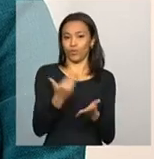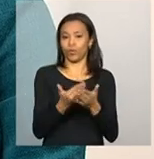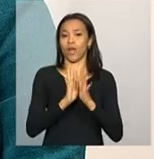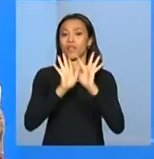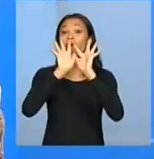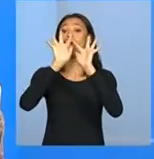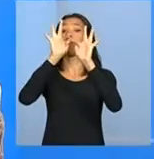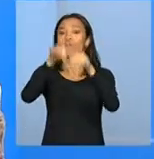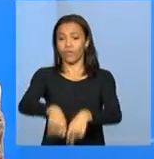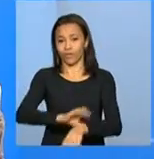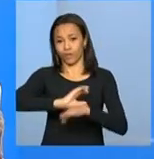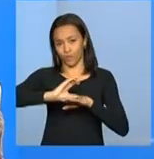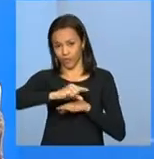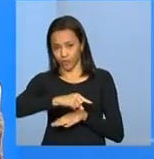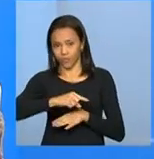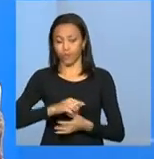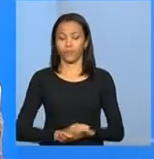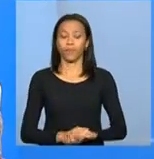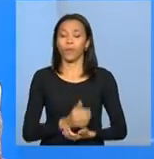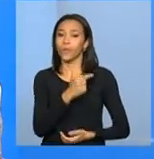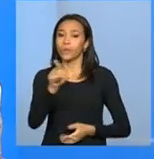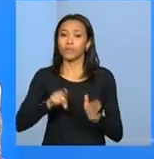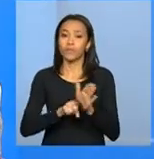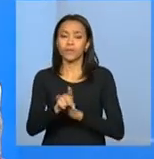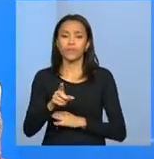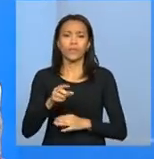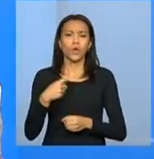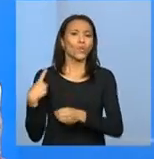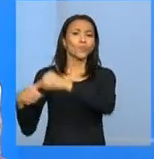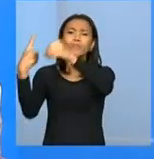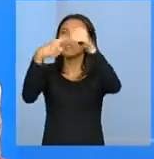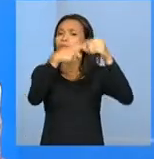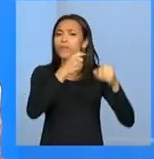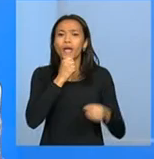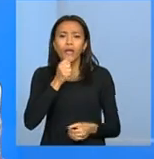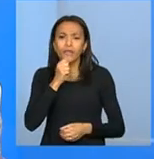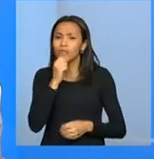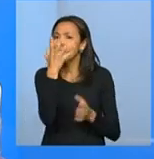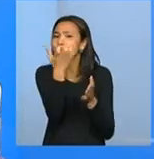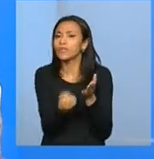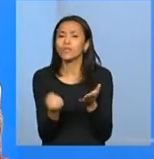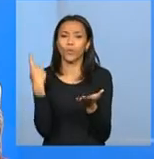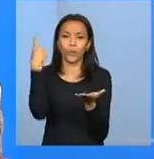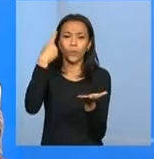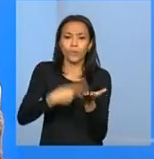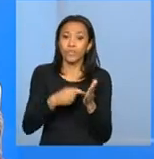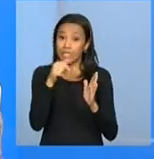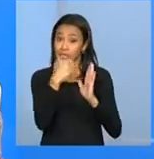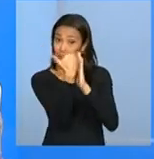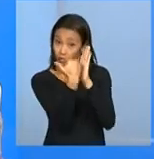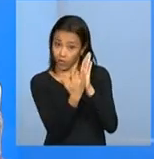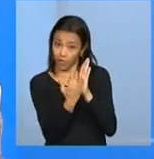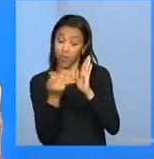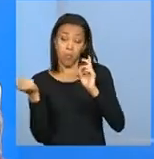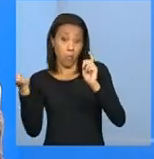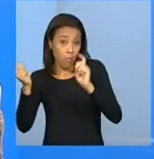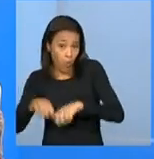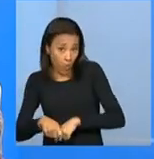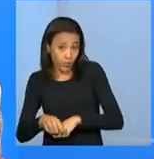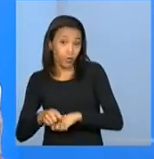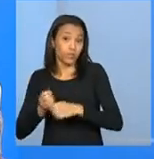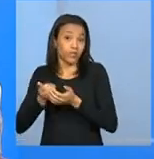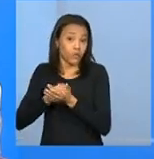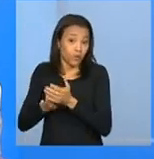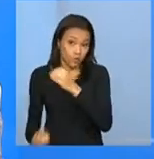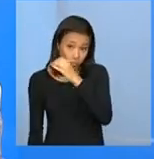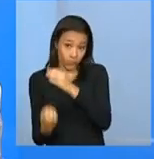Certo. O município que não aderiu ao Acessuas Trabalho pode implementar o BPC Trabalho